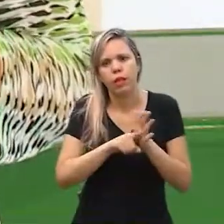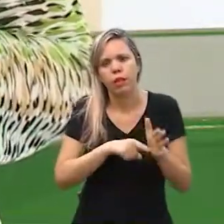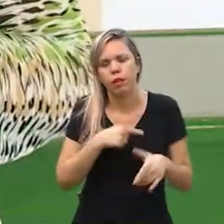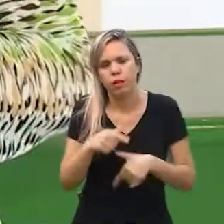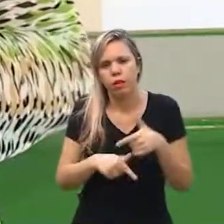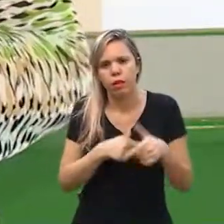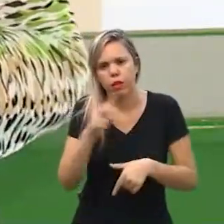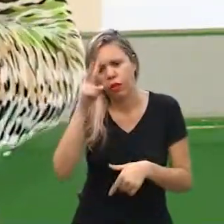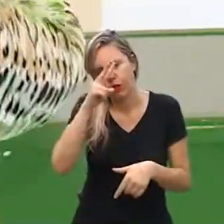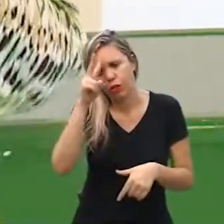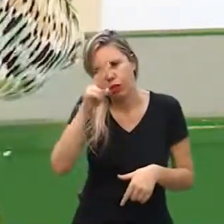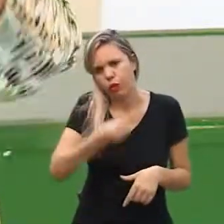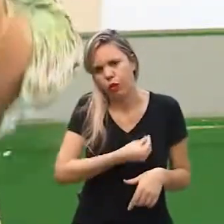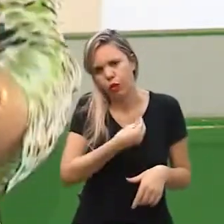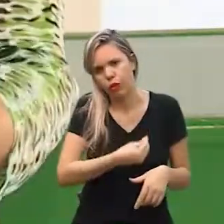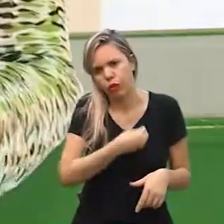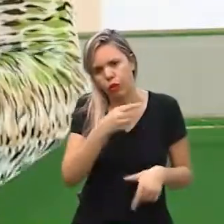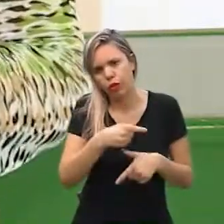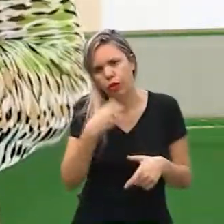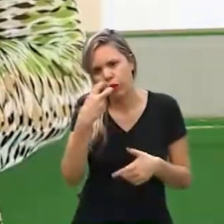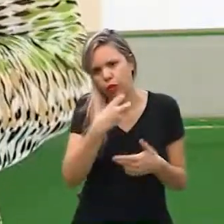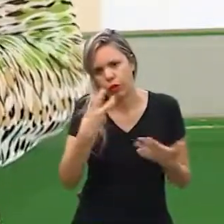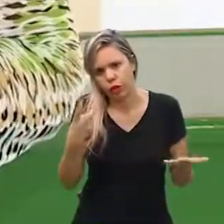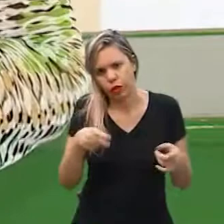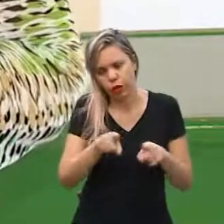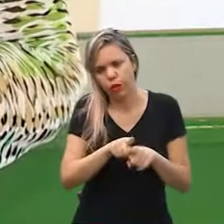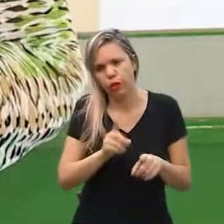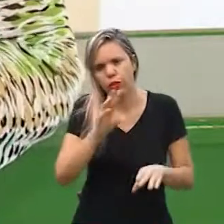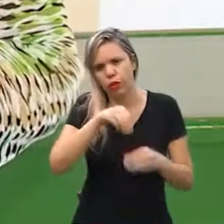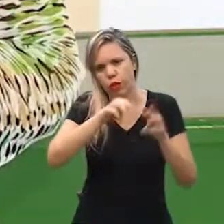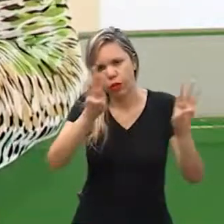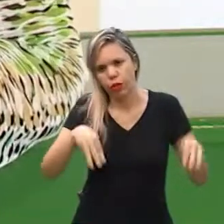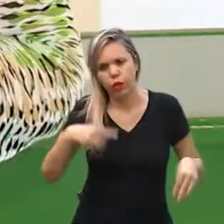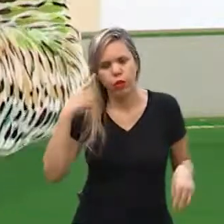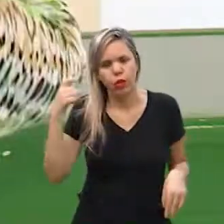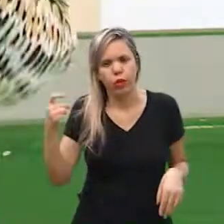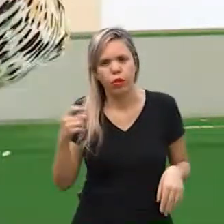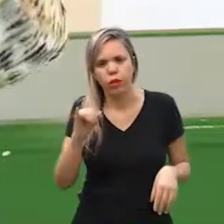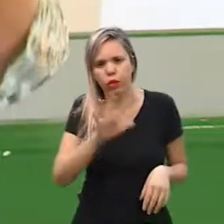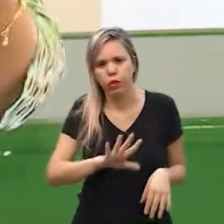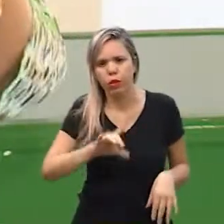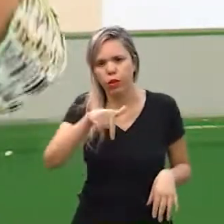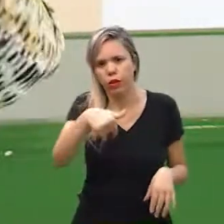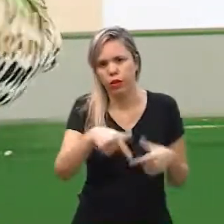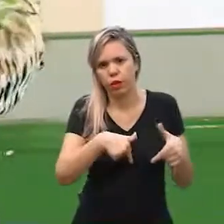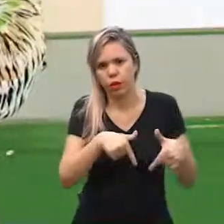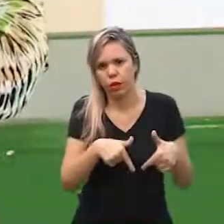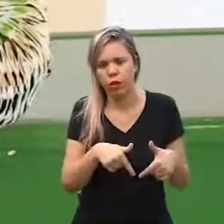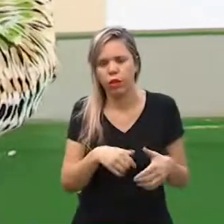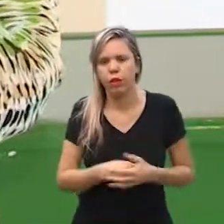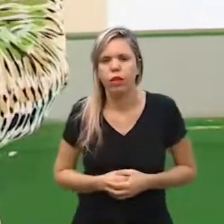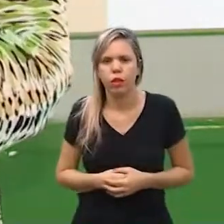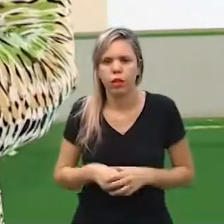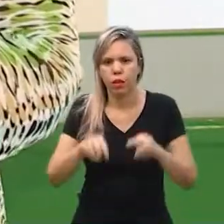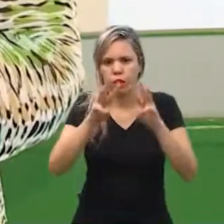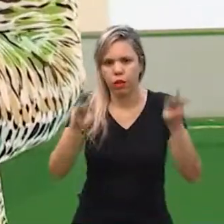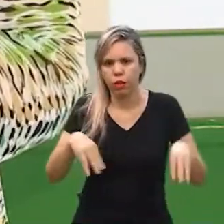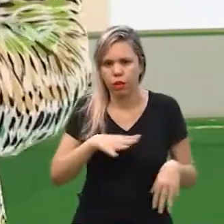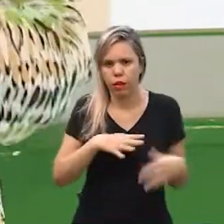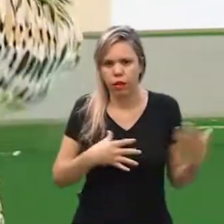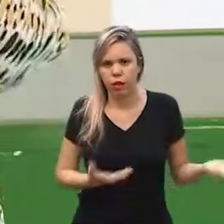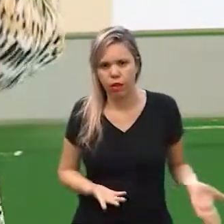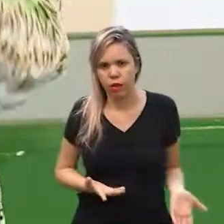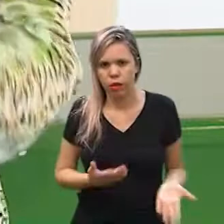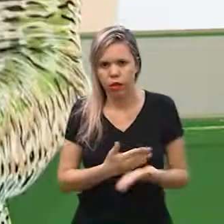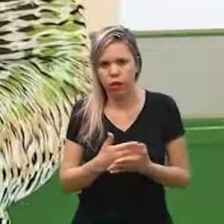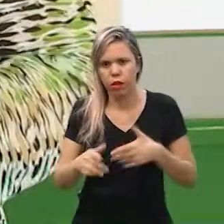com história de vida, história oral, dentro do Museu da Imagem e do Som. Depois eu fui trabalhar já no Museu da Cidade